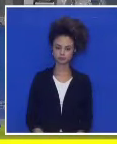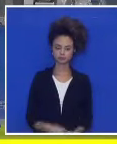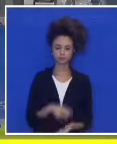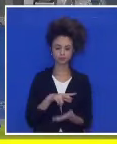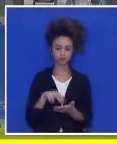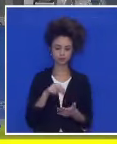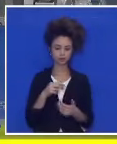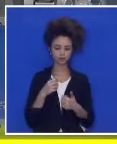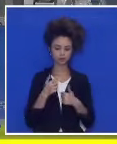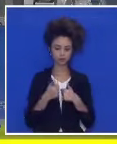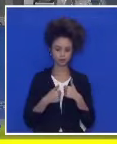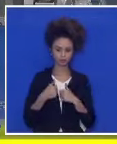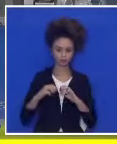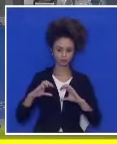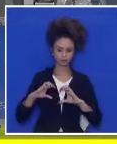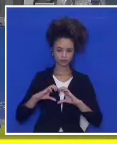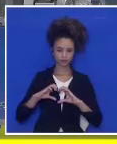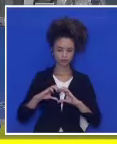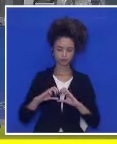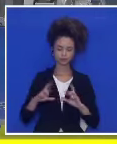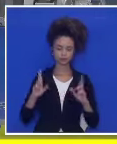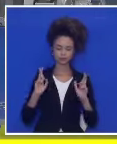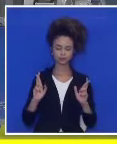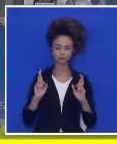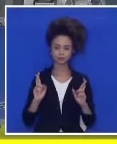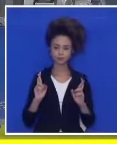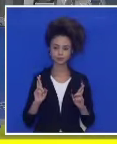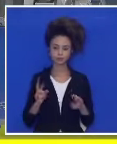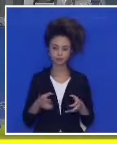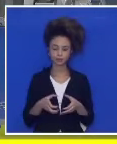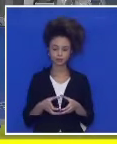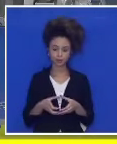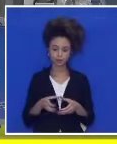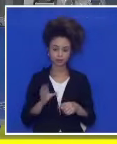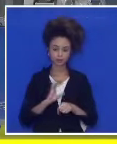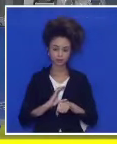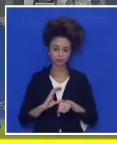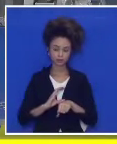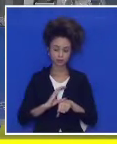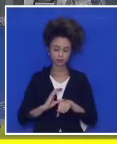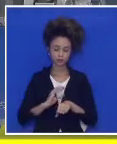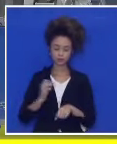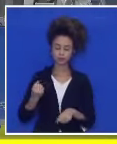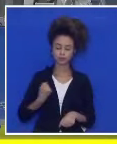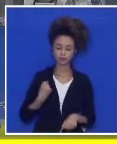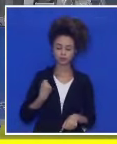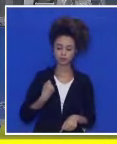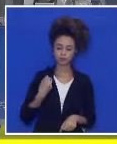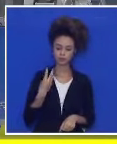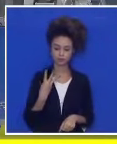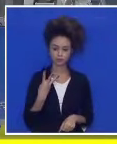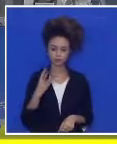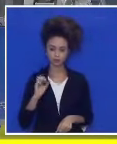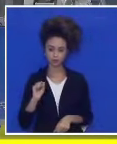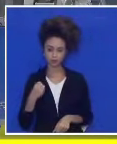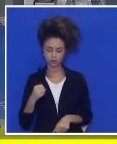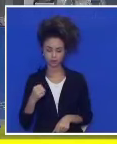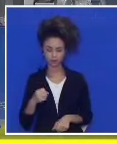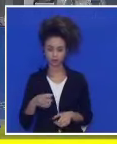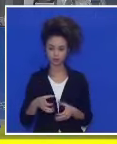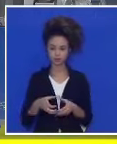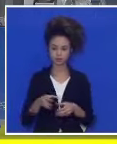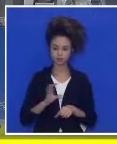Sorteio do Time do Coração. Estamos na torcida. Bola cinza, número 38.